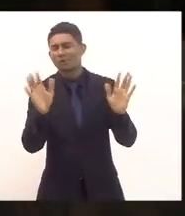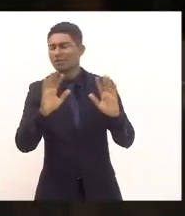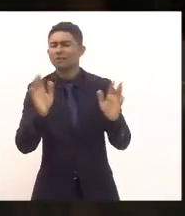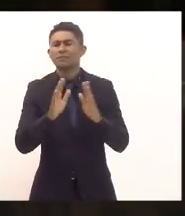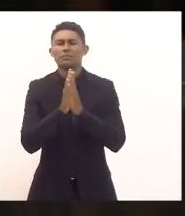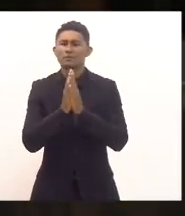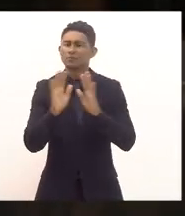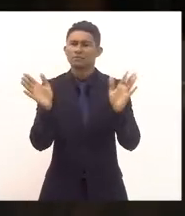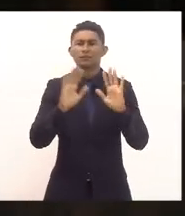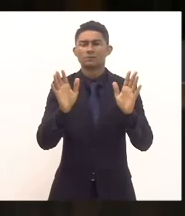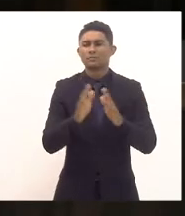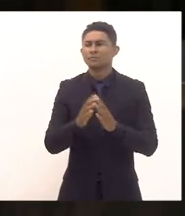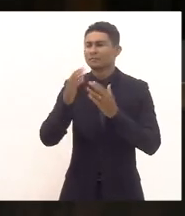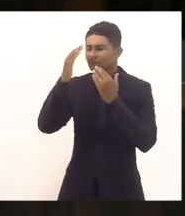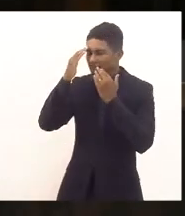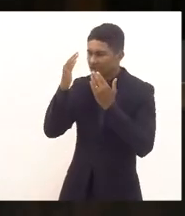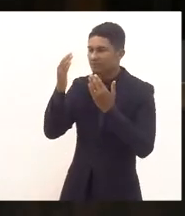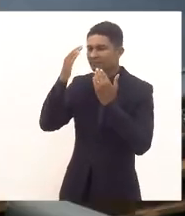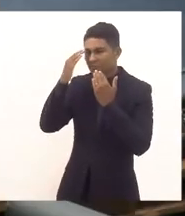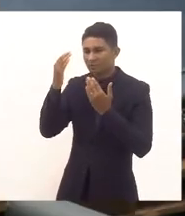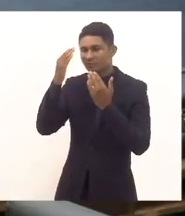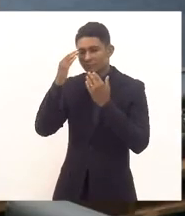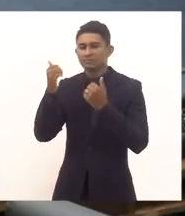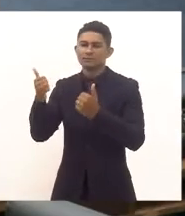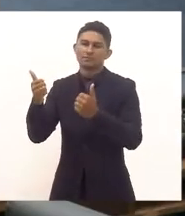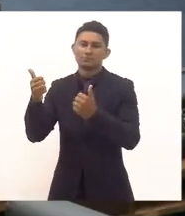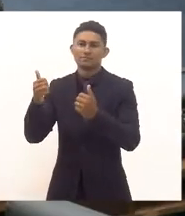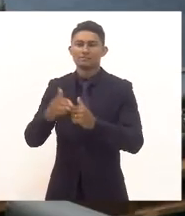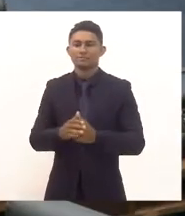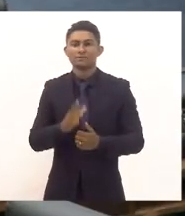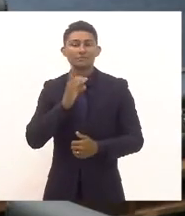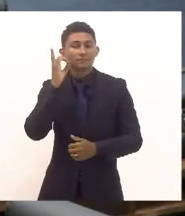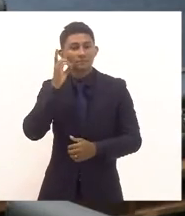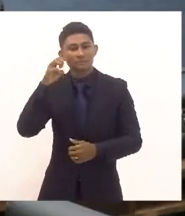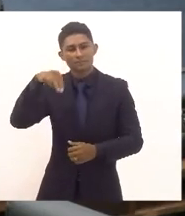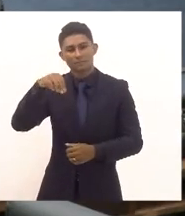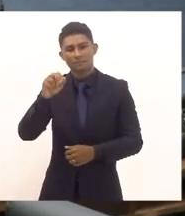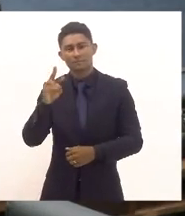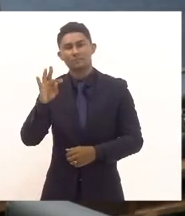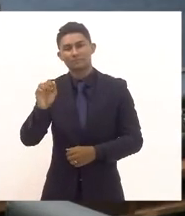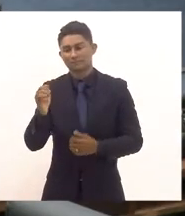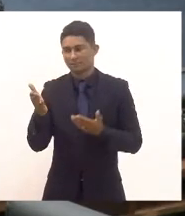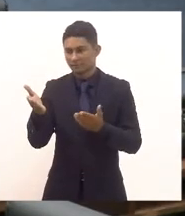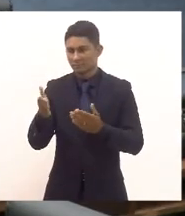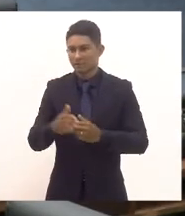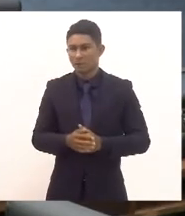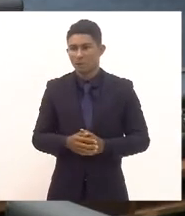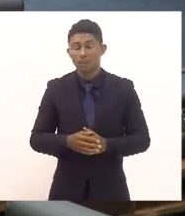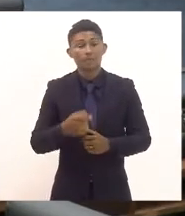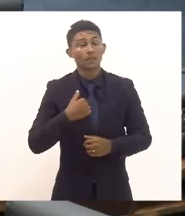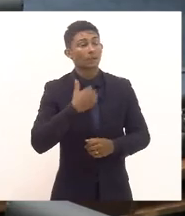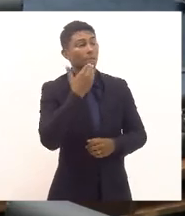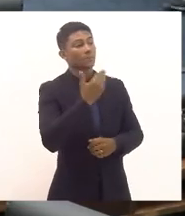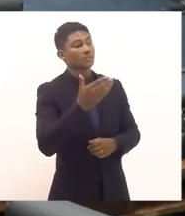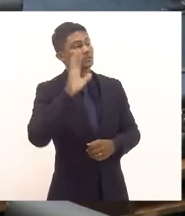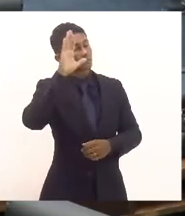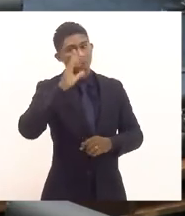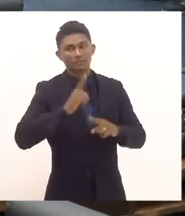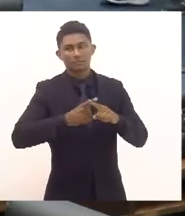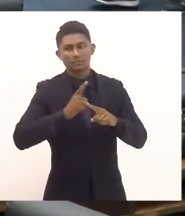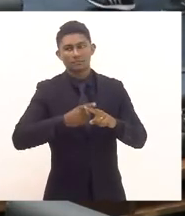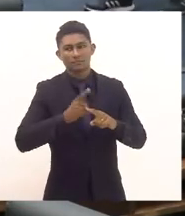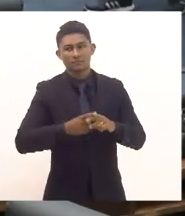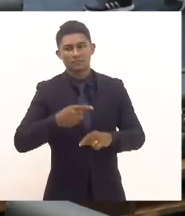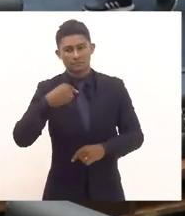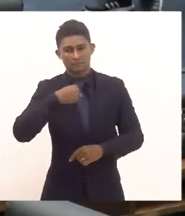sem campanha pesponto agradeço a Deus muito obrigado obrigado a deputada Marta por favor eu pedi essa questão de ordem porque